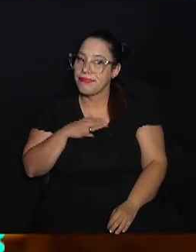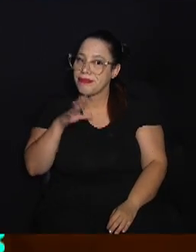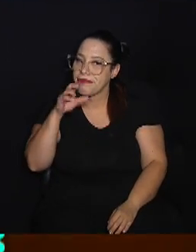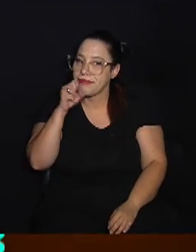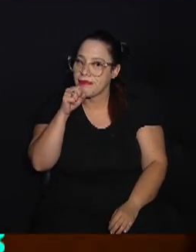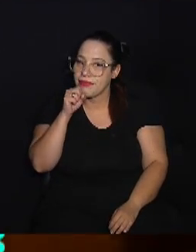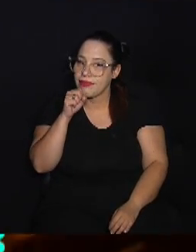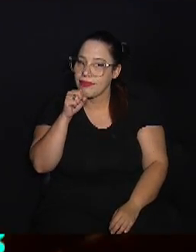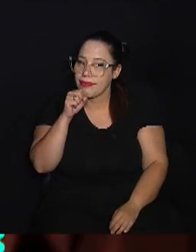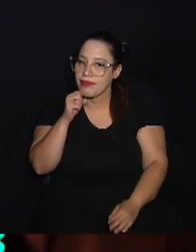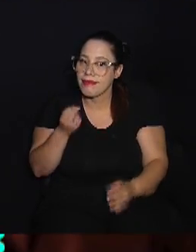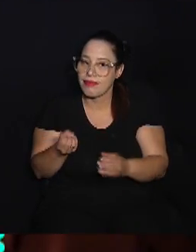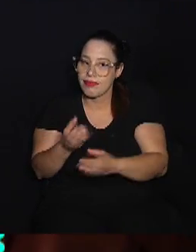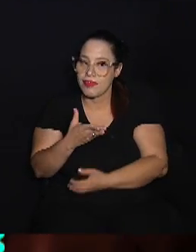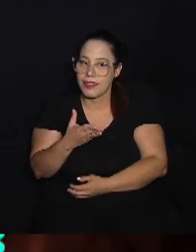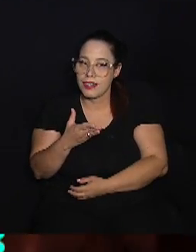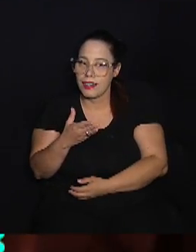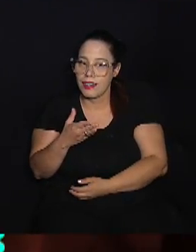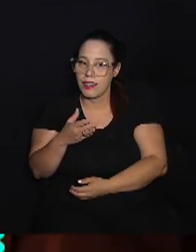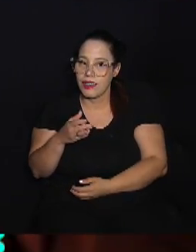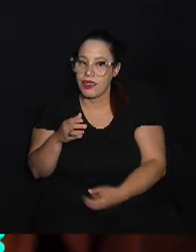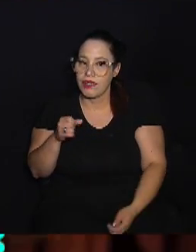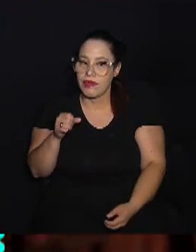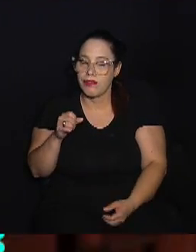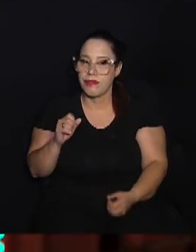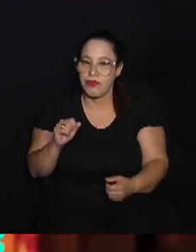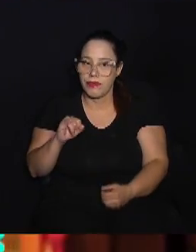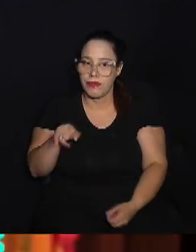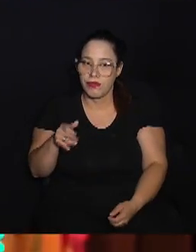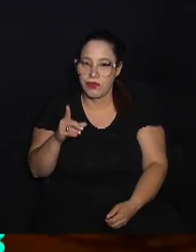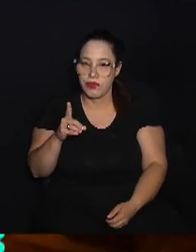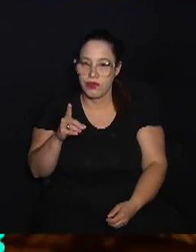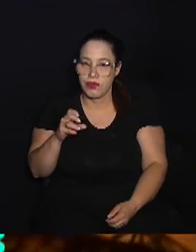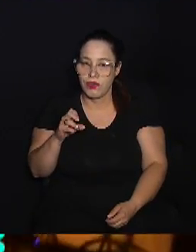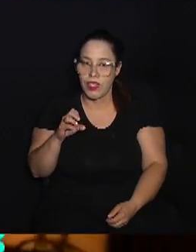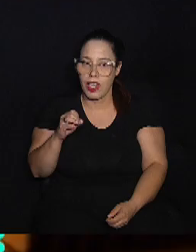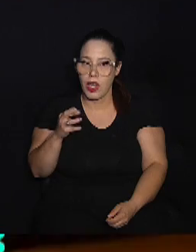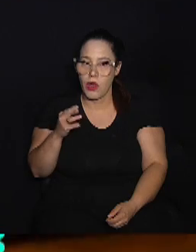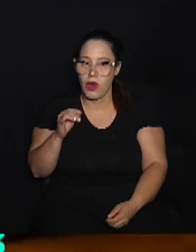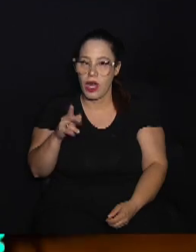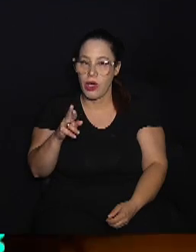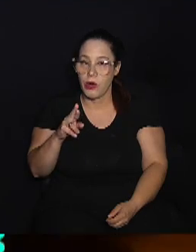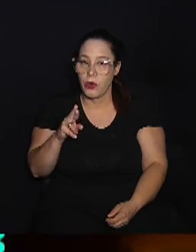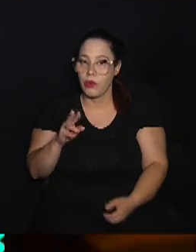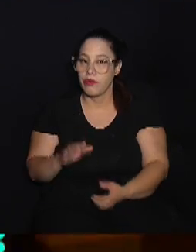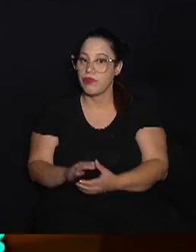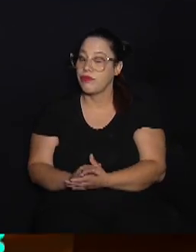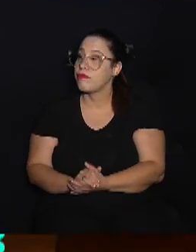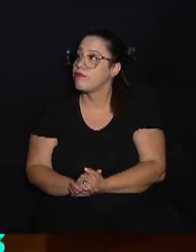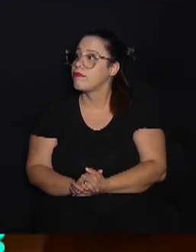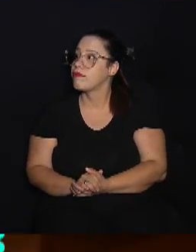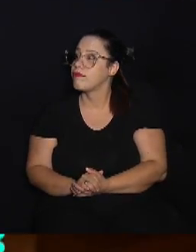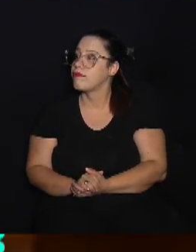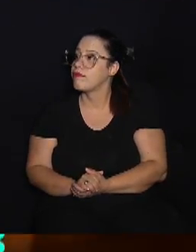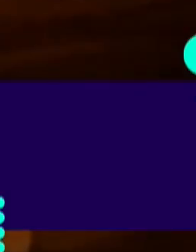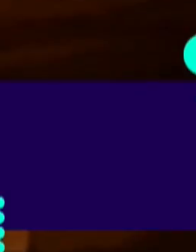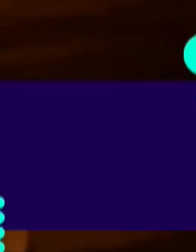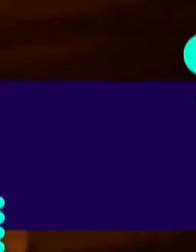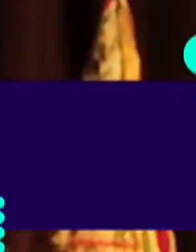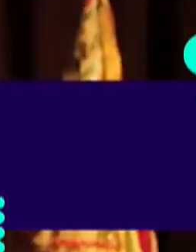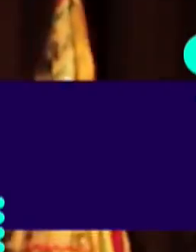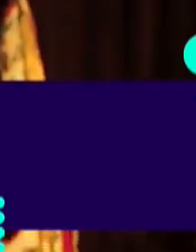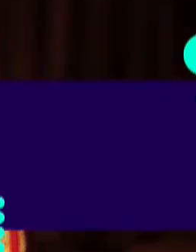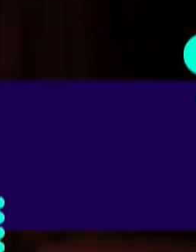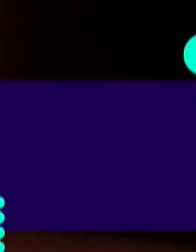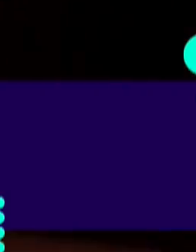tem o lançamento Jardim do Galpão com show Cão Laru. Quero falar das matas que